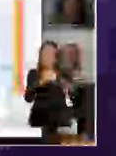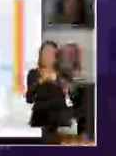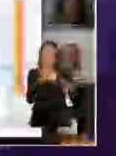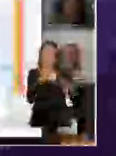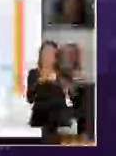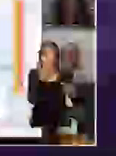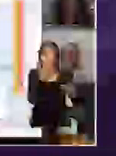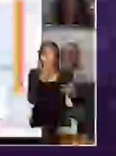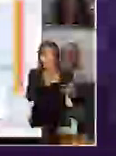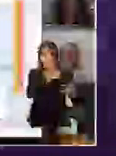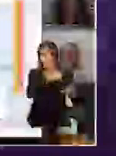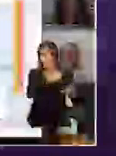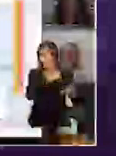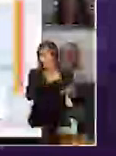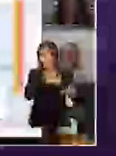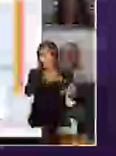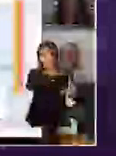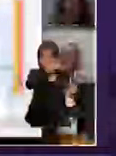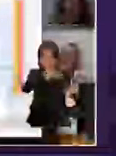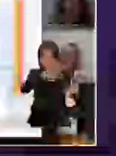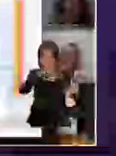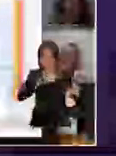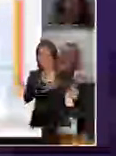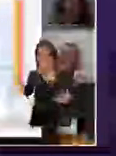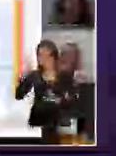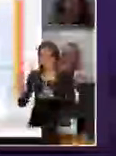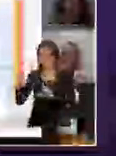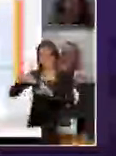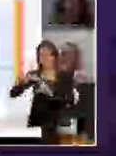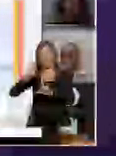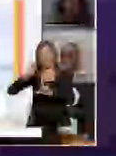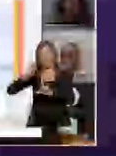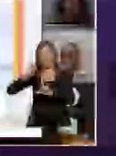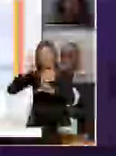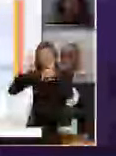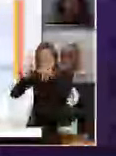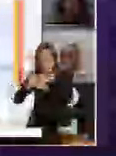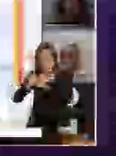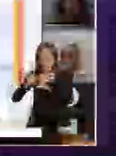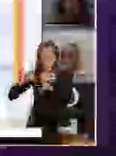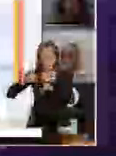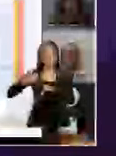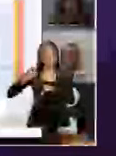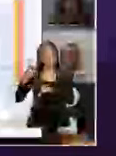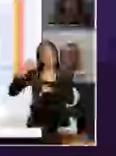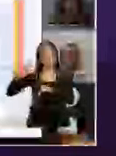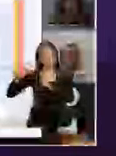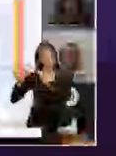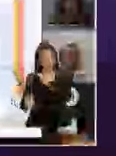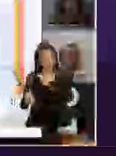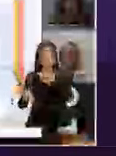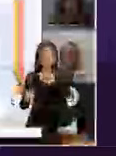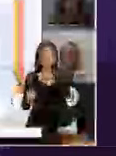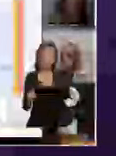todas as faixas etárias, o gráfico azul escuro mostra exatamente o grupo de 19 anos ou menos. E quando a gente coloca isso